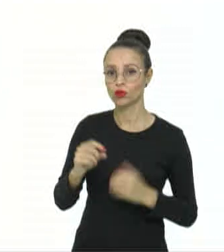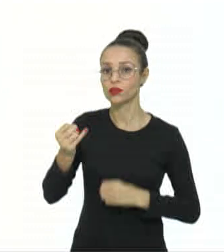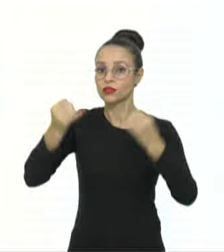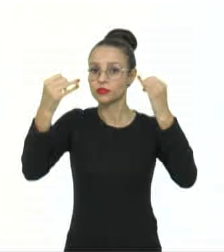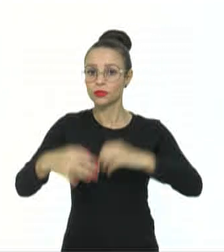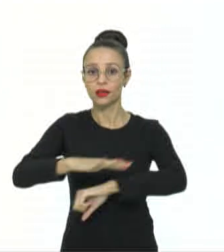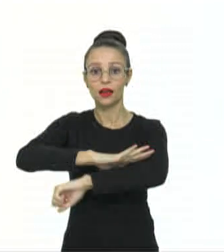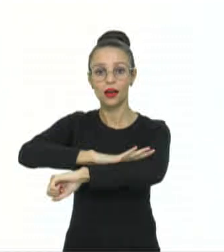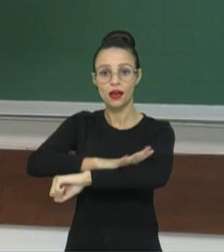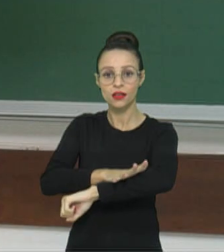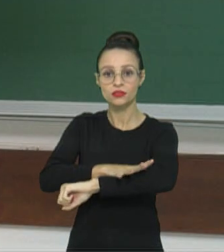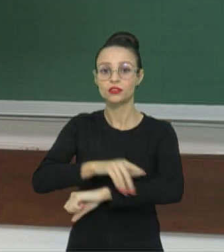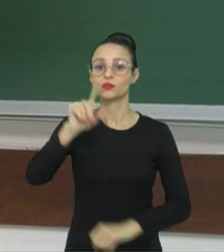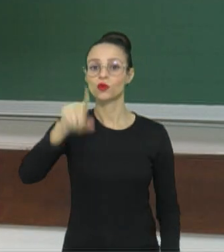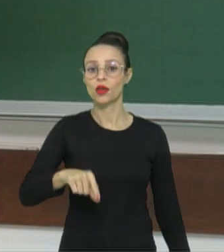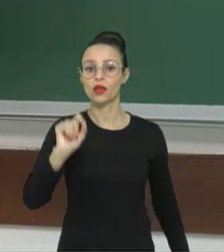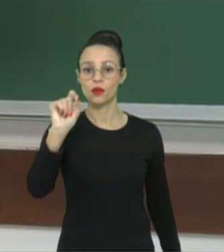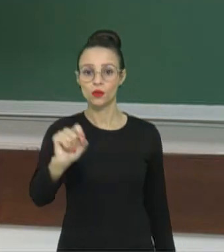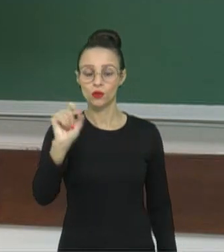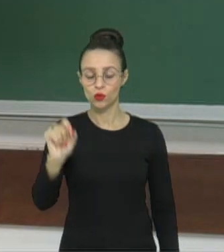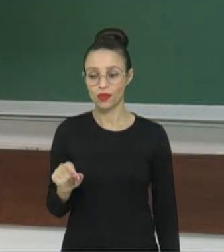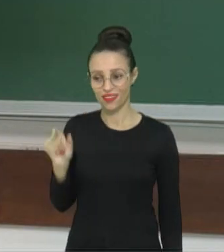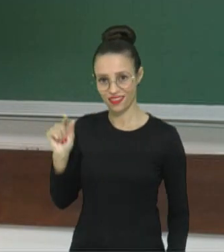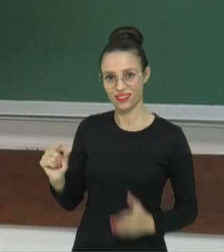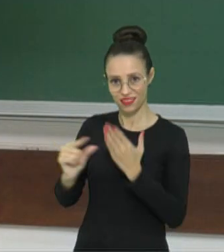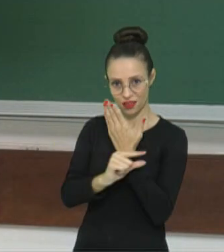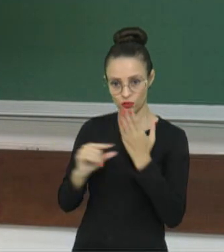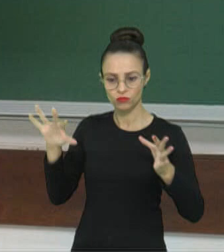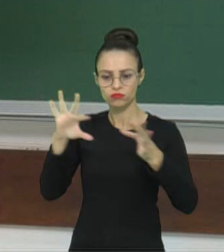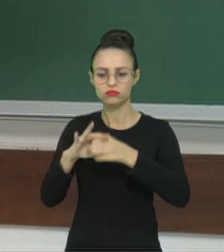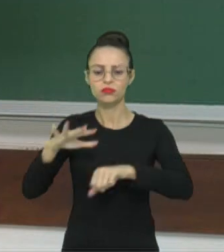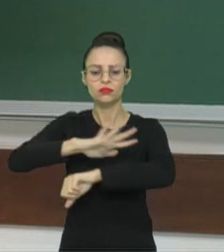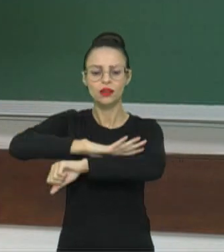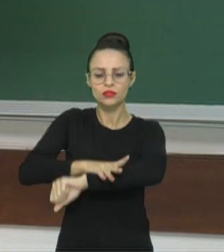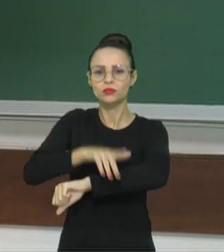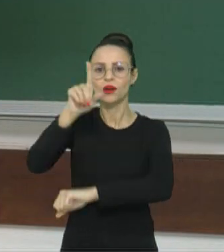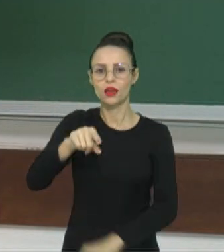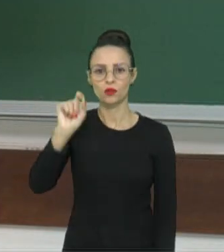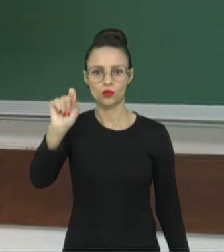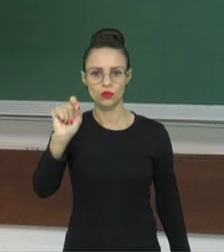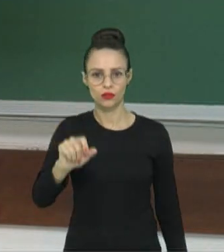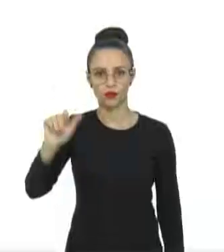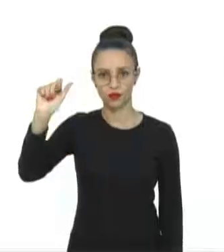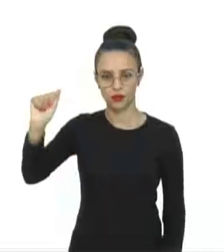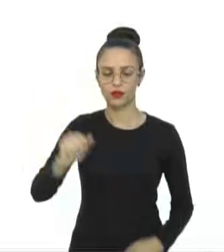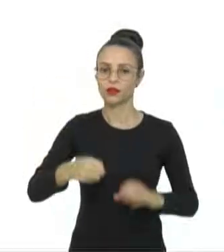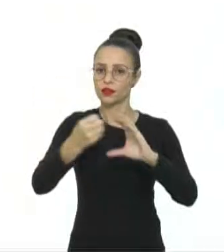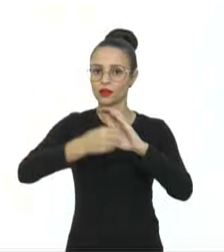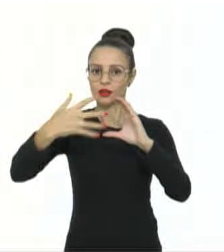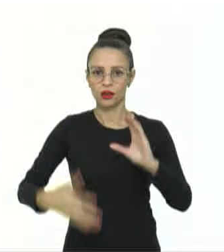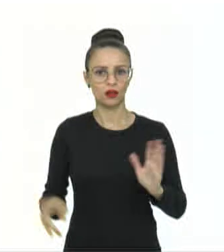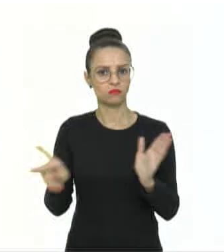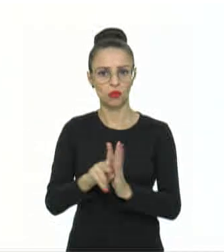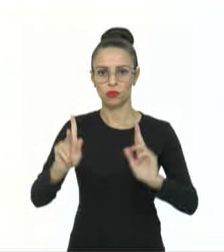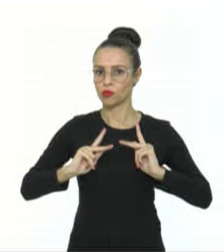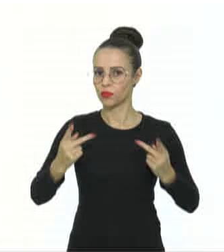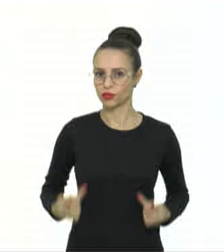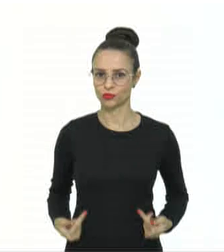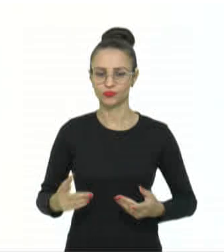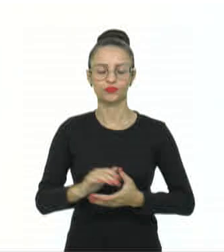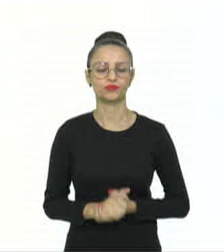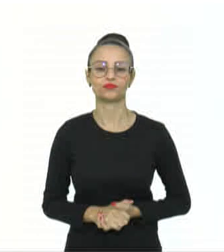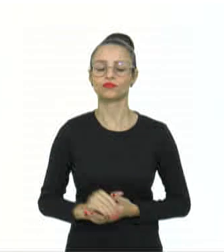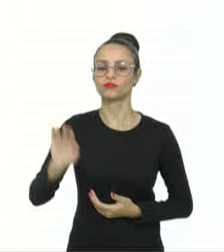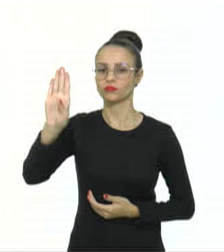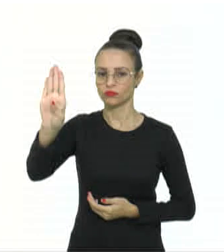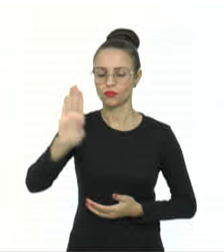racismo é. Então a gente entende que para o autor o racismo é. Letra A, uma característica do ser humano.